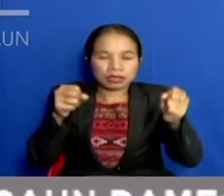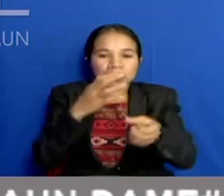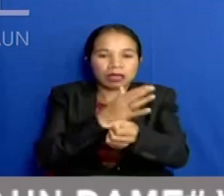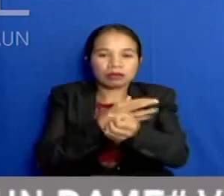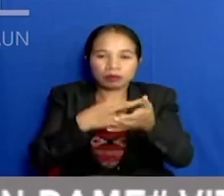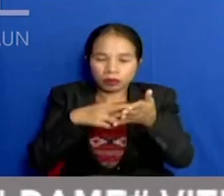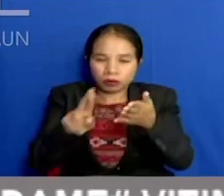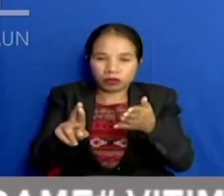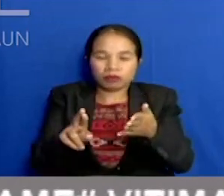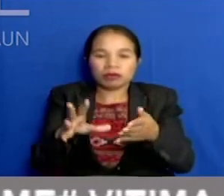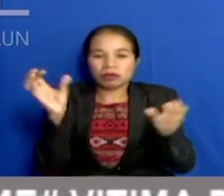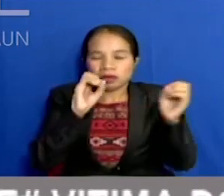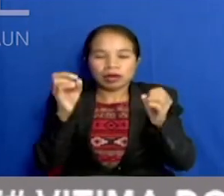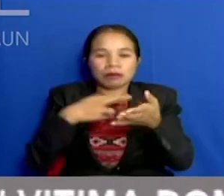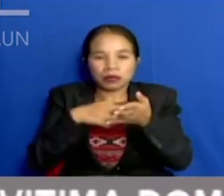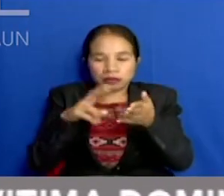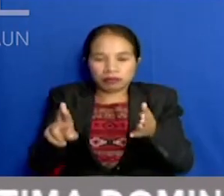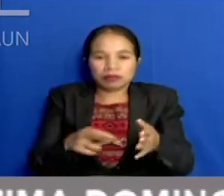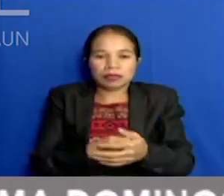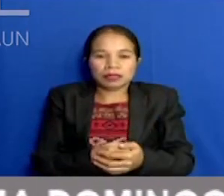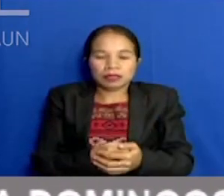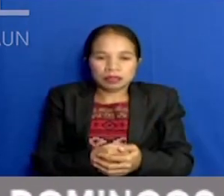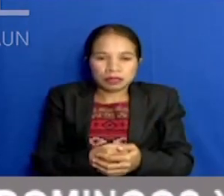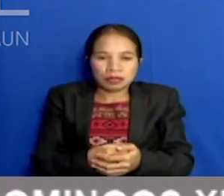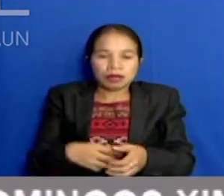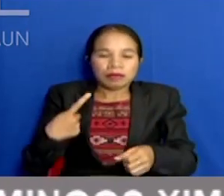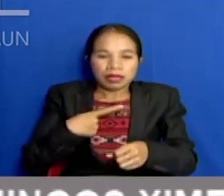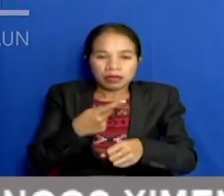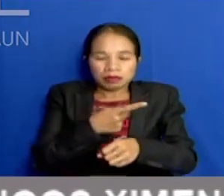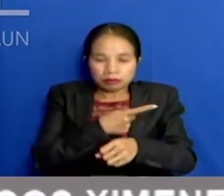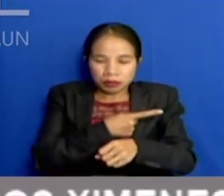promulga no veto. Cada órgão exerce a minha competência.